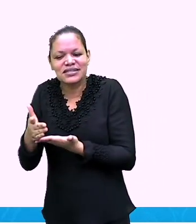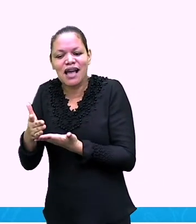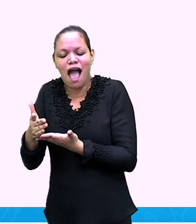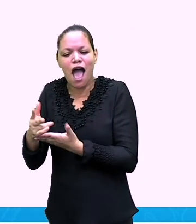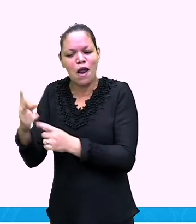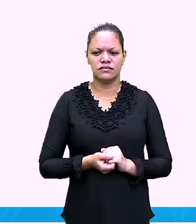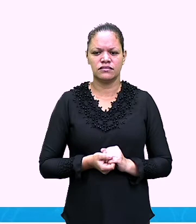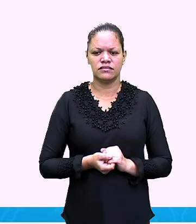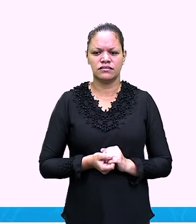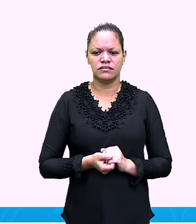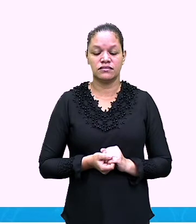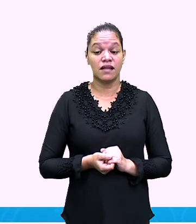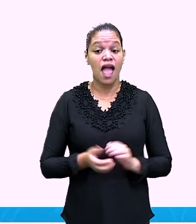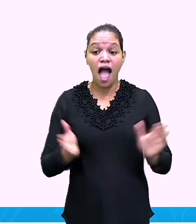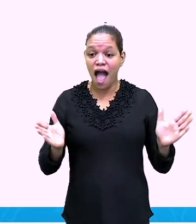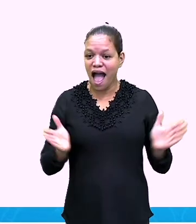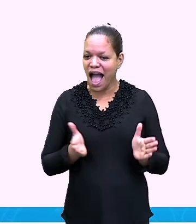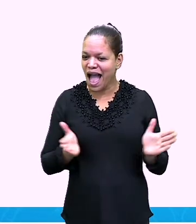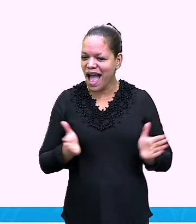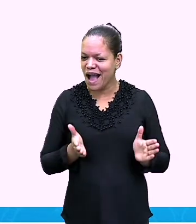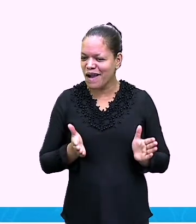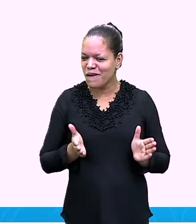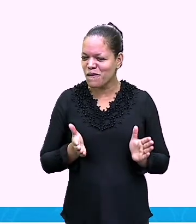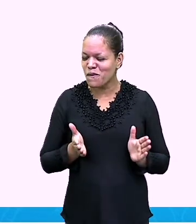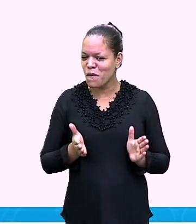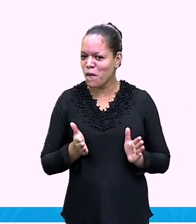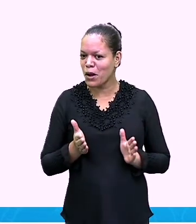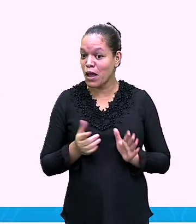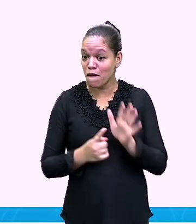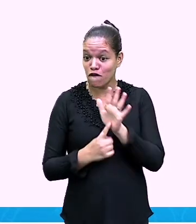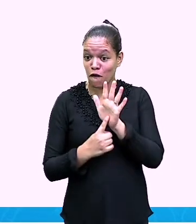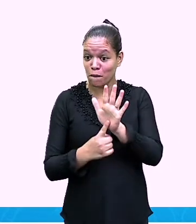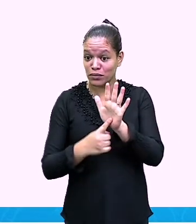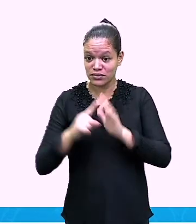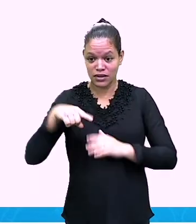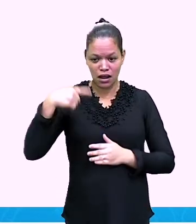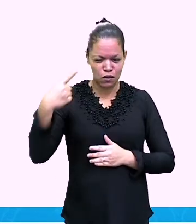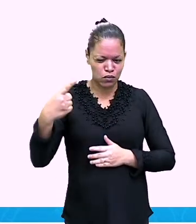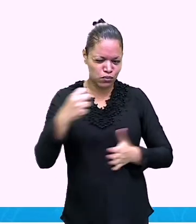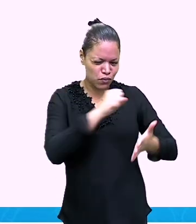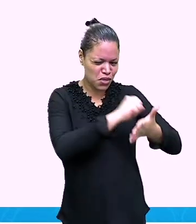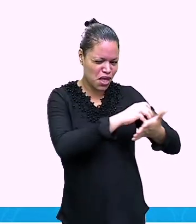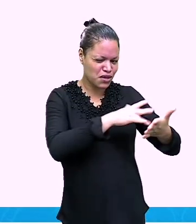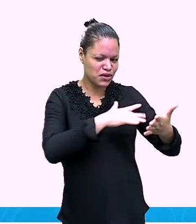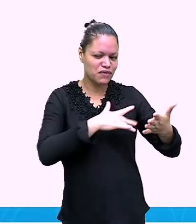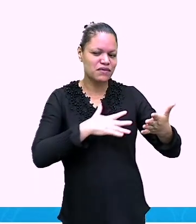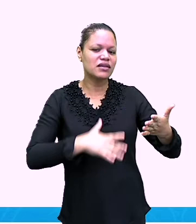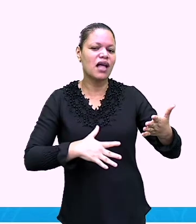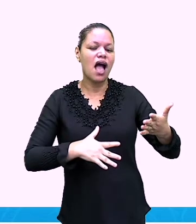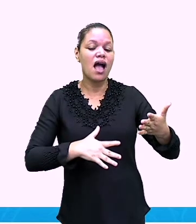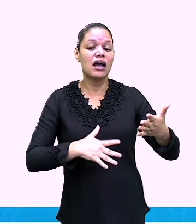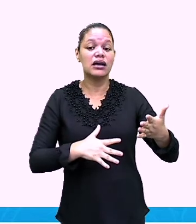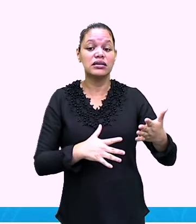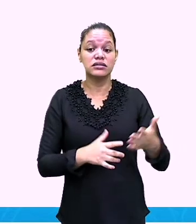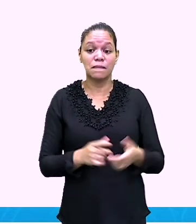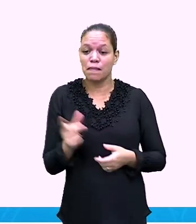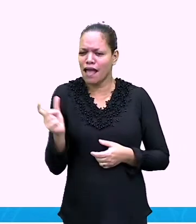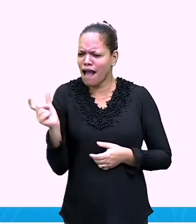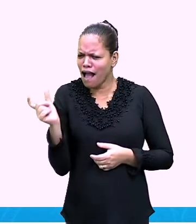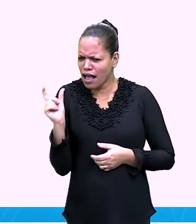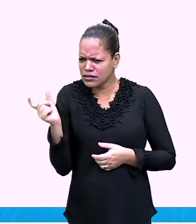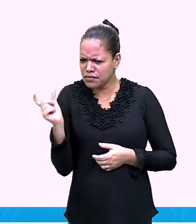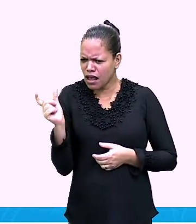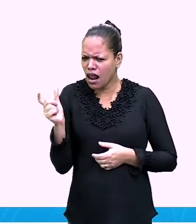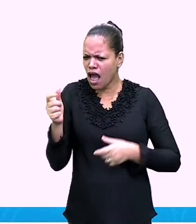contente. Agora, crianças, a gente vai para outra atividade. Vamos separar as palavras usando